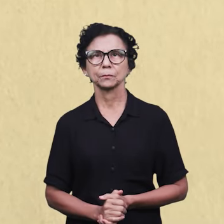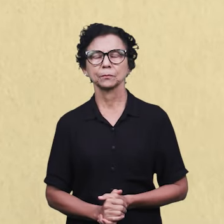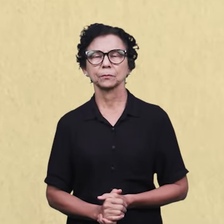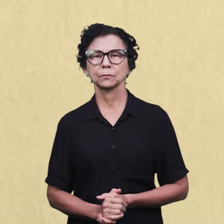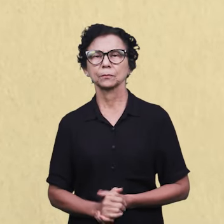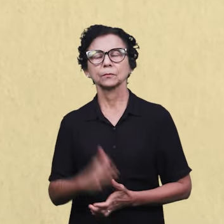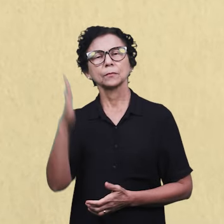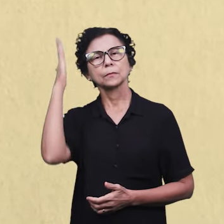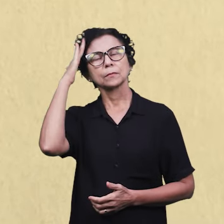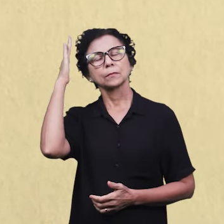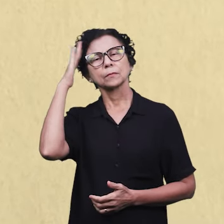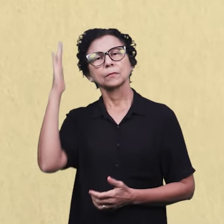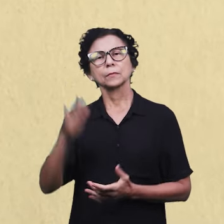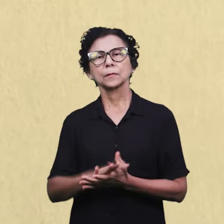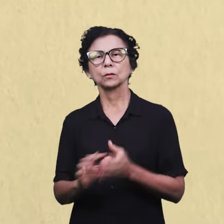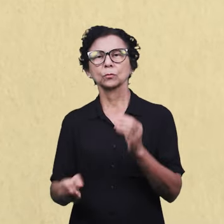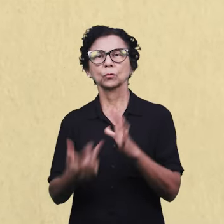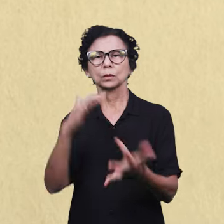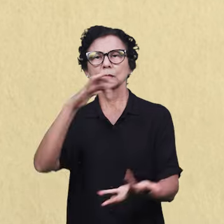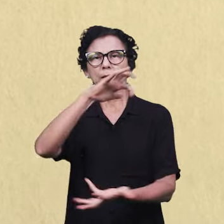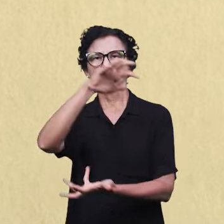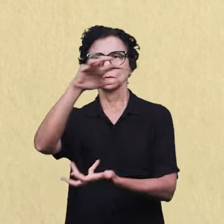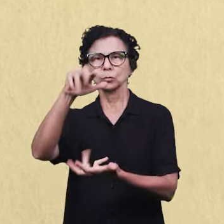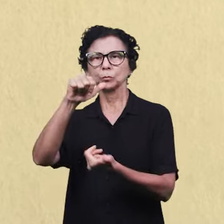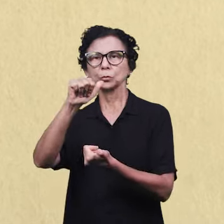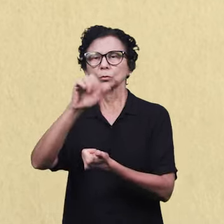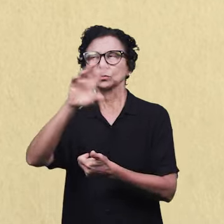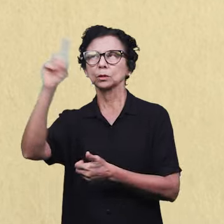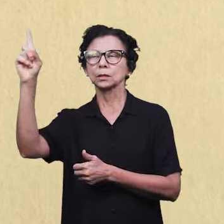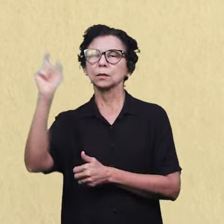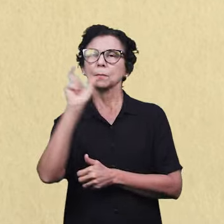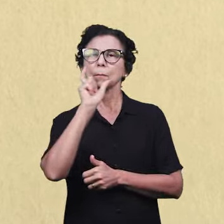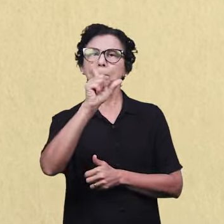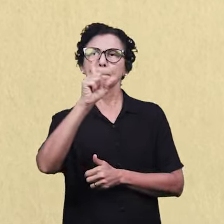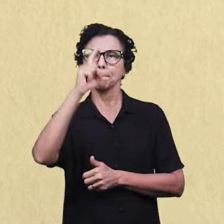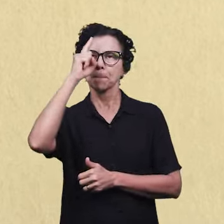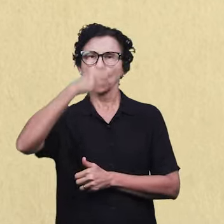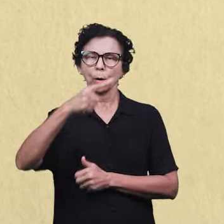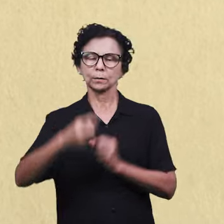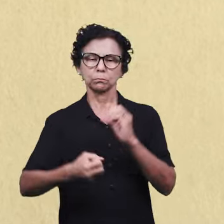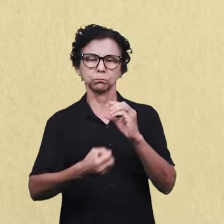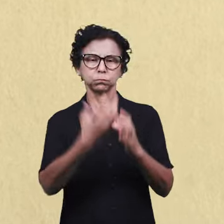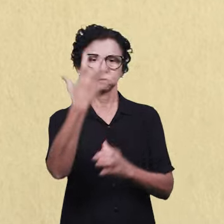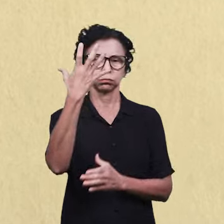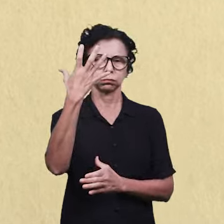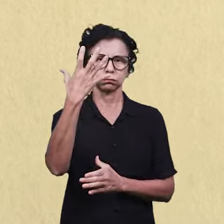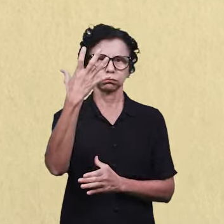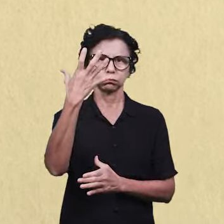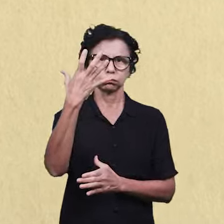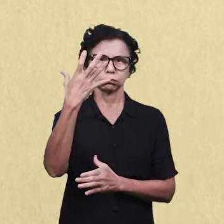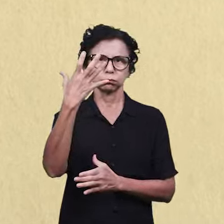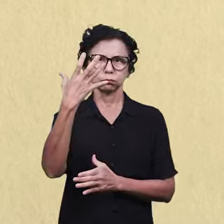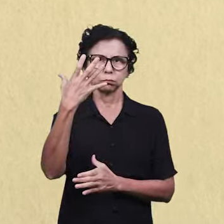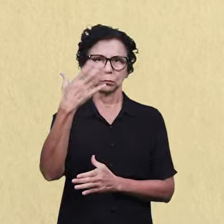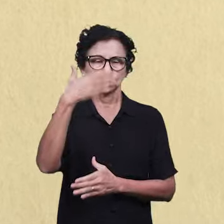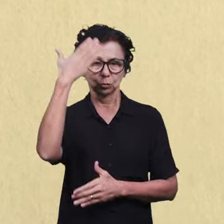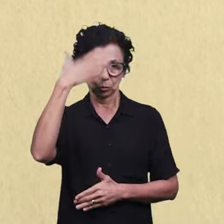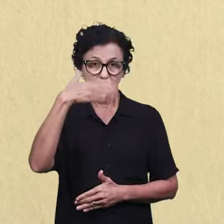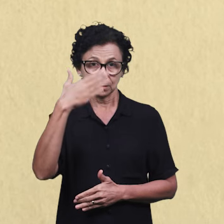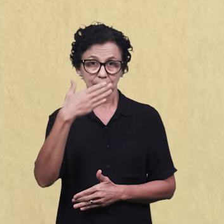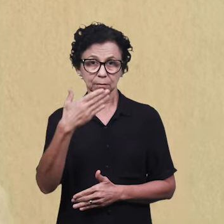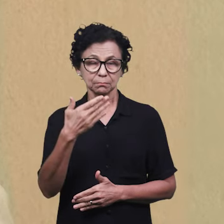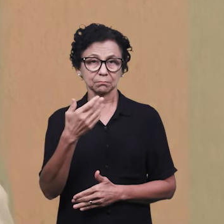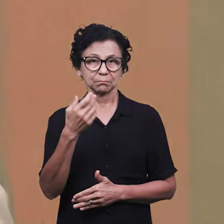que os mundos, pela palavra de Deus, foram criados, de maneira que aquilo que se vê não foi feito daquilo que é